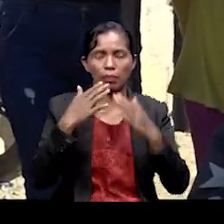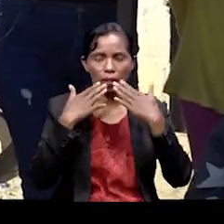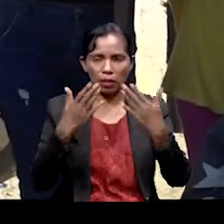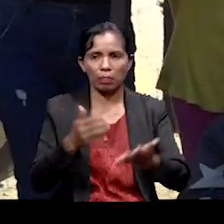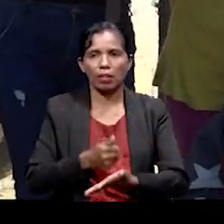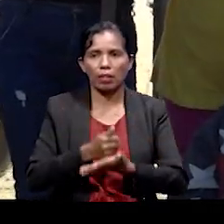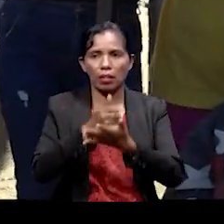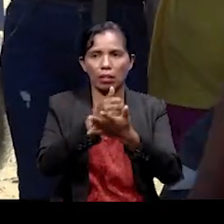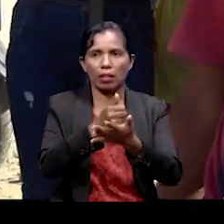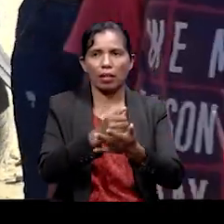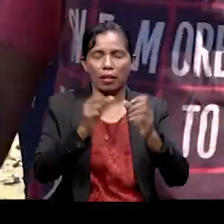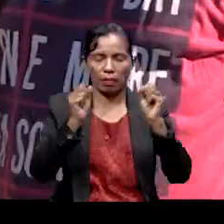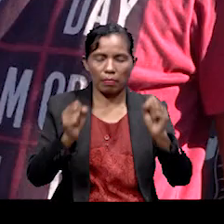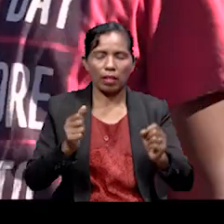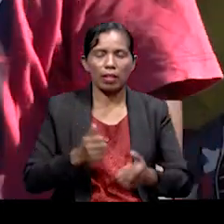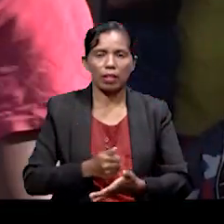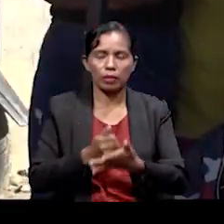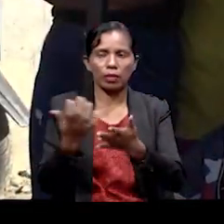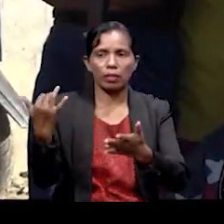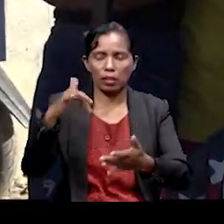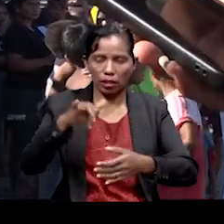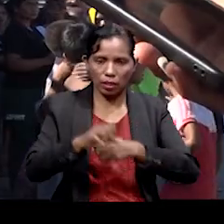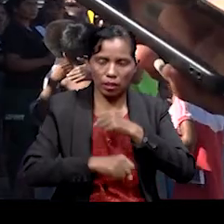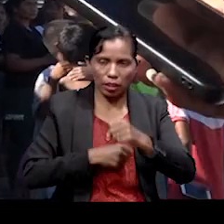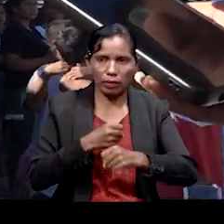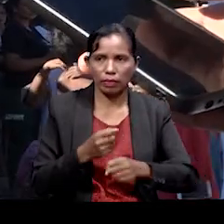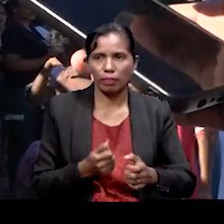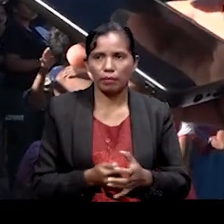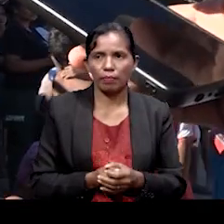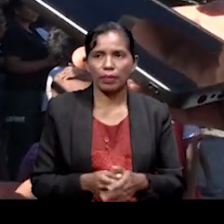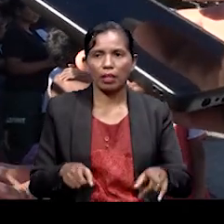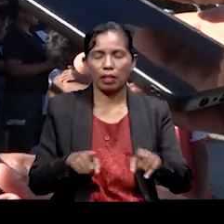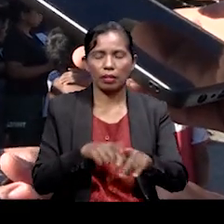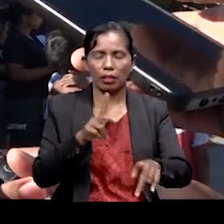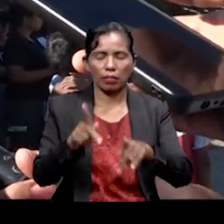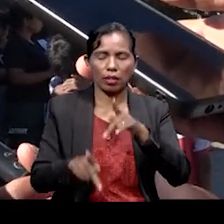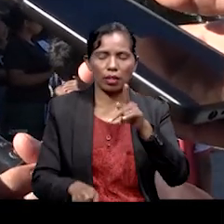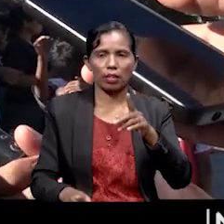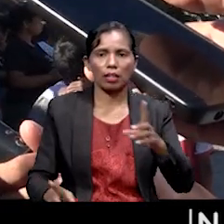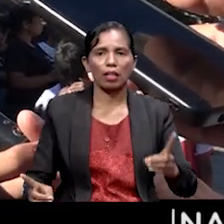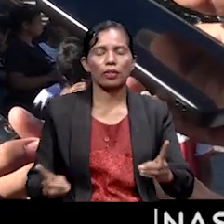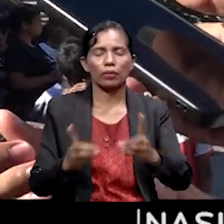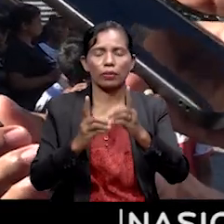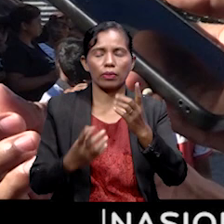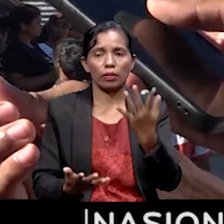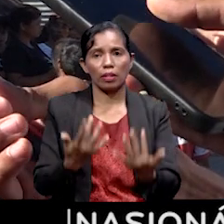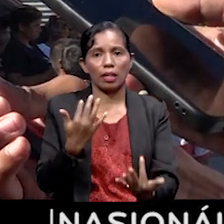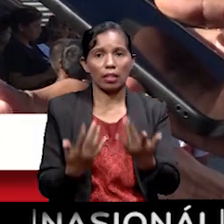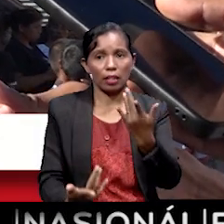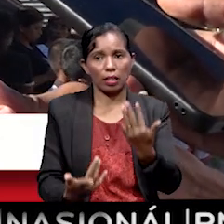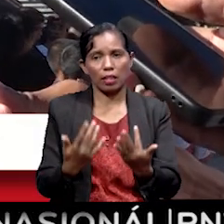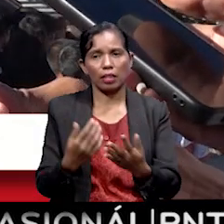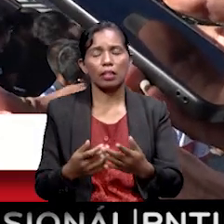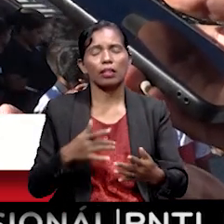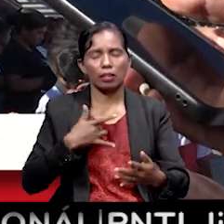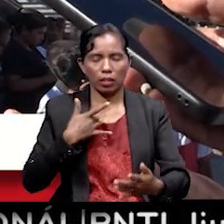bele hakman sira nia sofrimento. Onde recomendar ida nebe mak afetado ba incêndio, senti